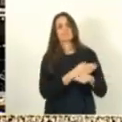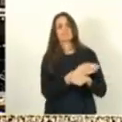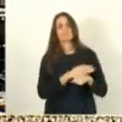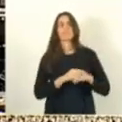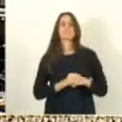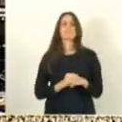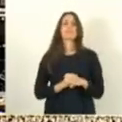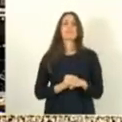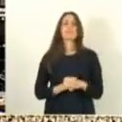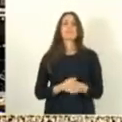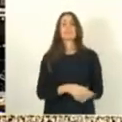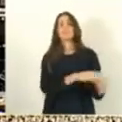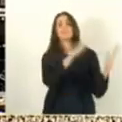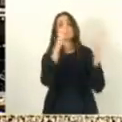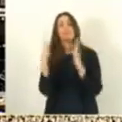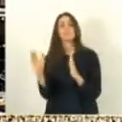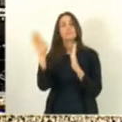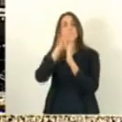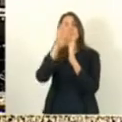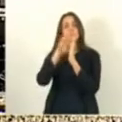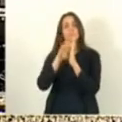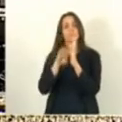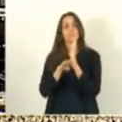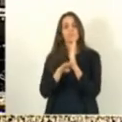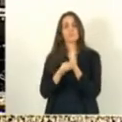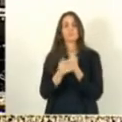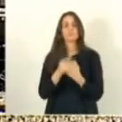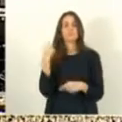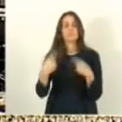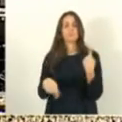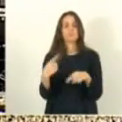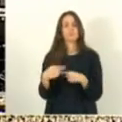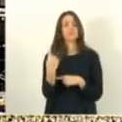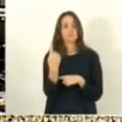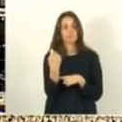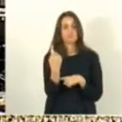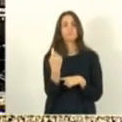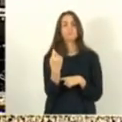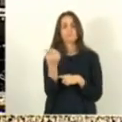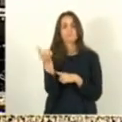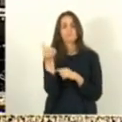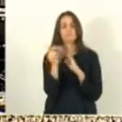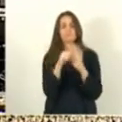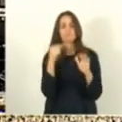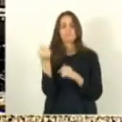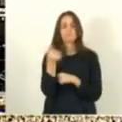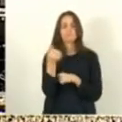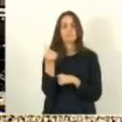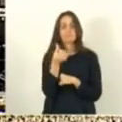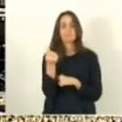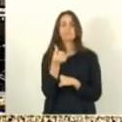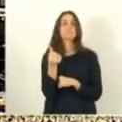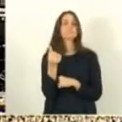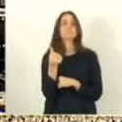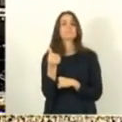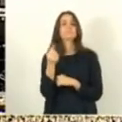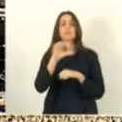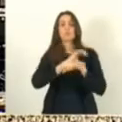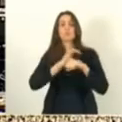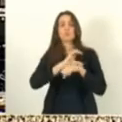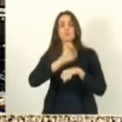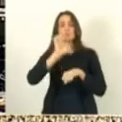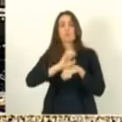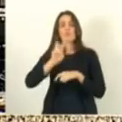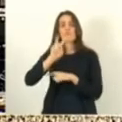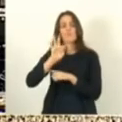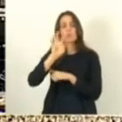da ordem do dia. Item 1 da pauta. Discussão única nos termos do artigo 66, parágrafo 6º da Constituição Estadual, de